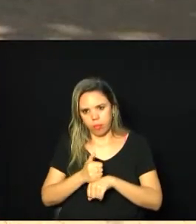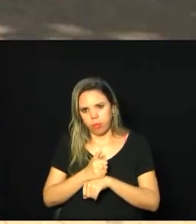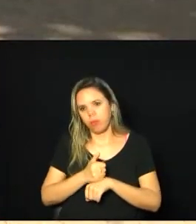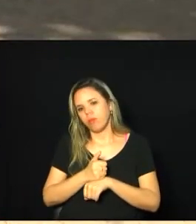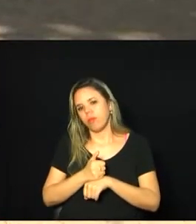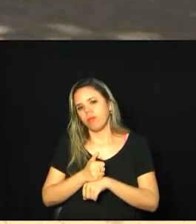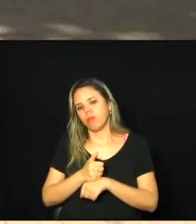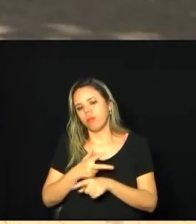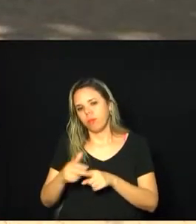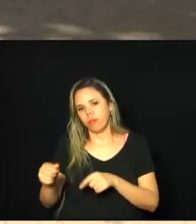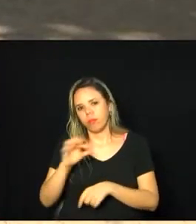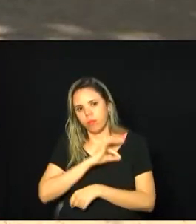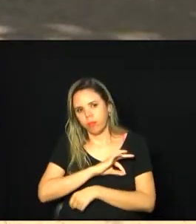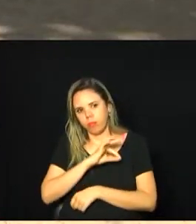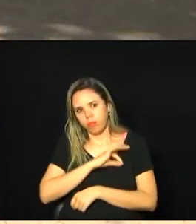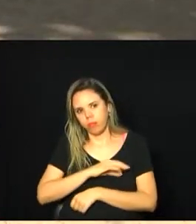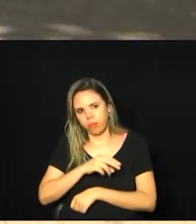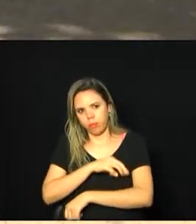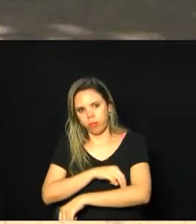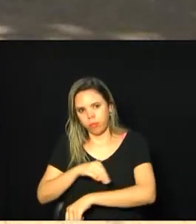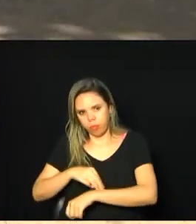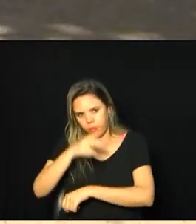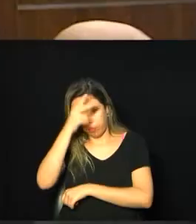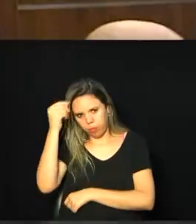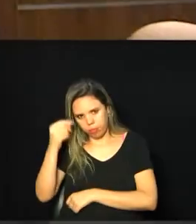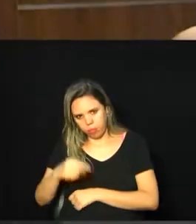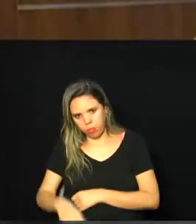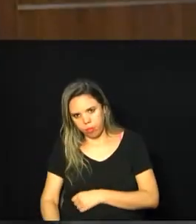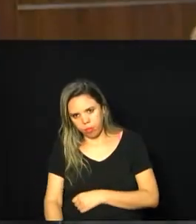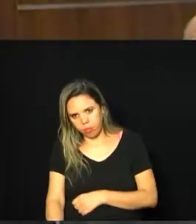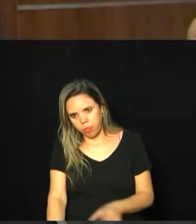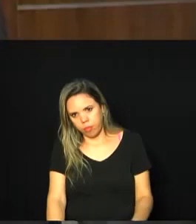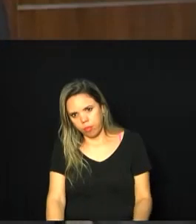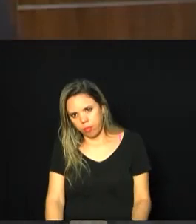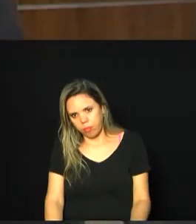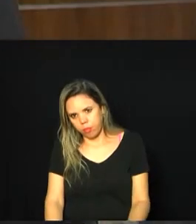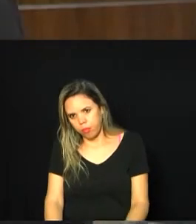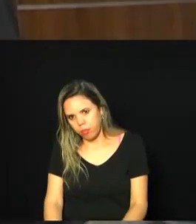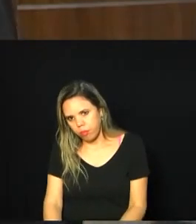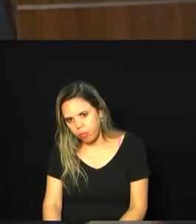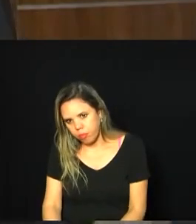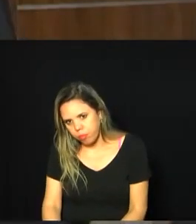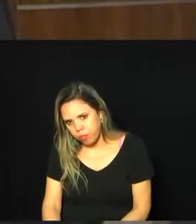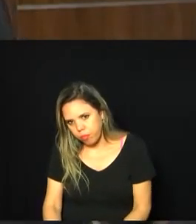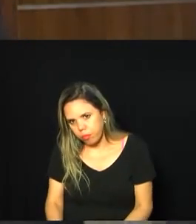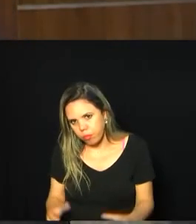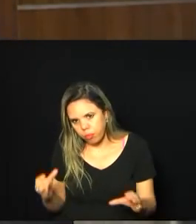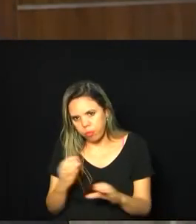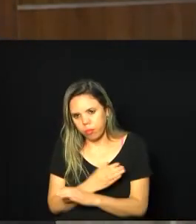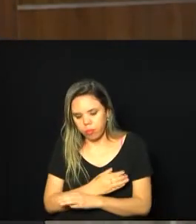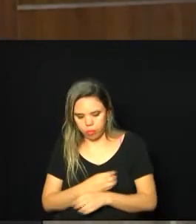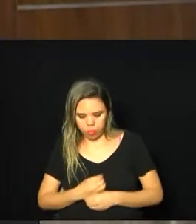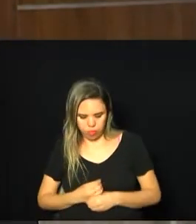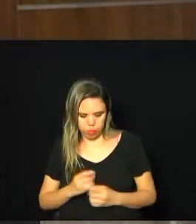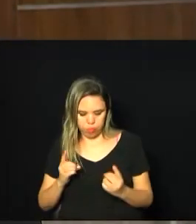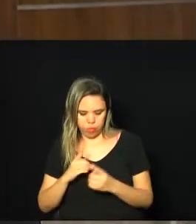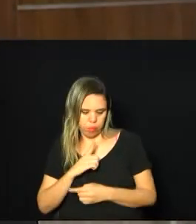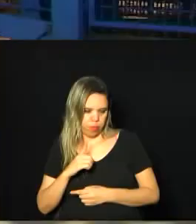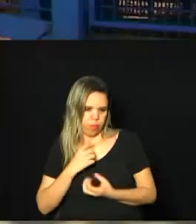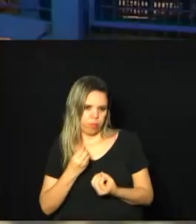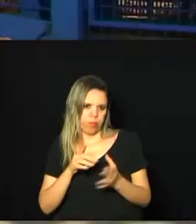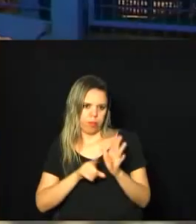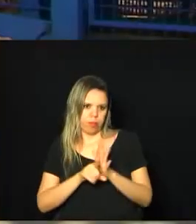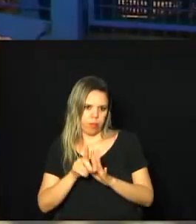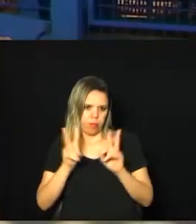carreiras e vencimentos do Magistério Público Municipal. Então a gente fez um requerimento bem completo para ter informações sobre